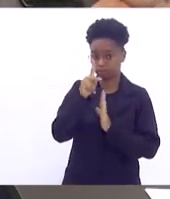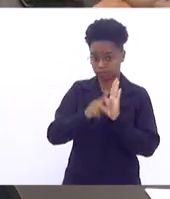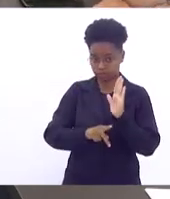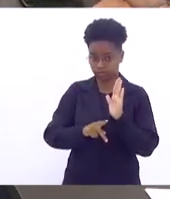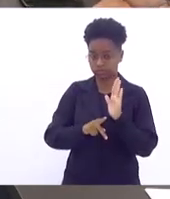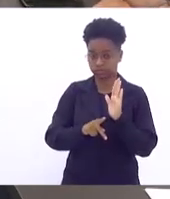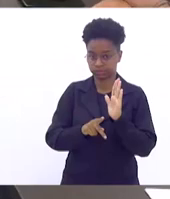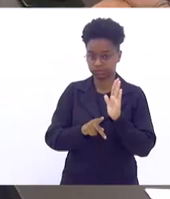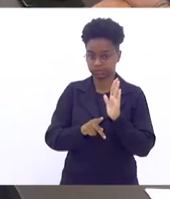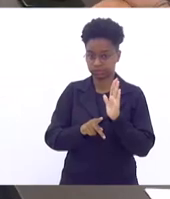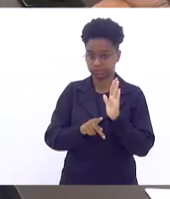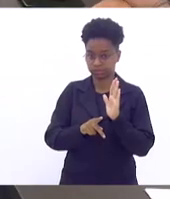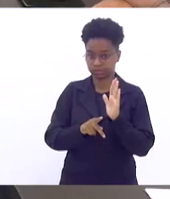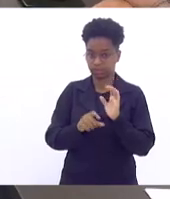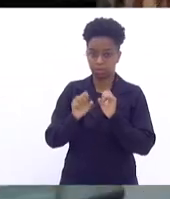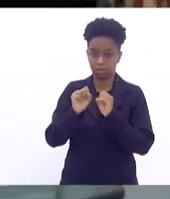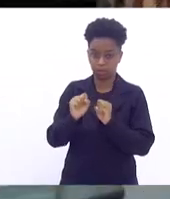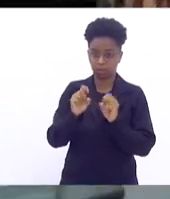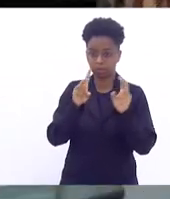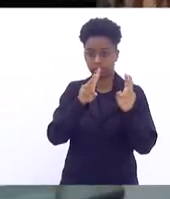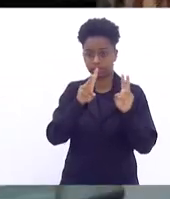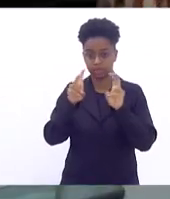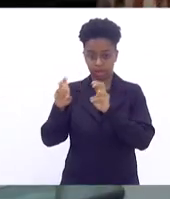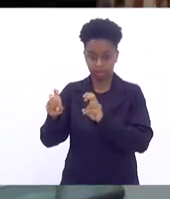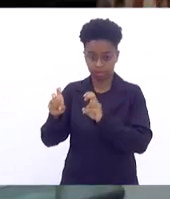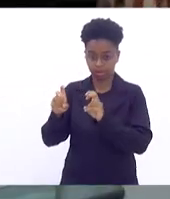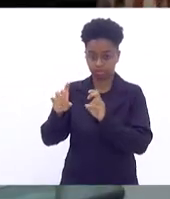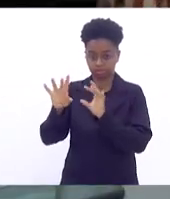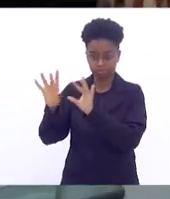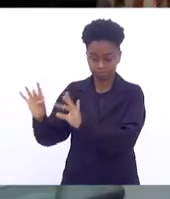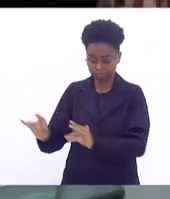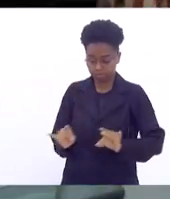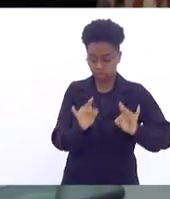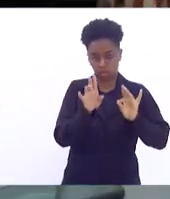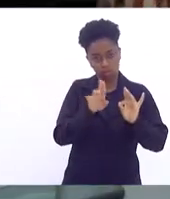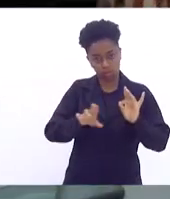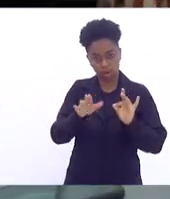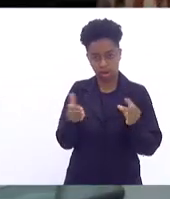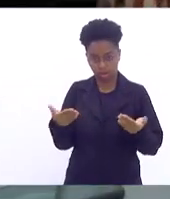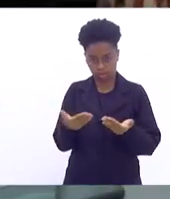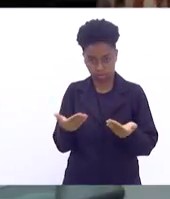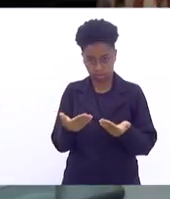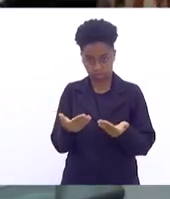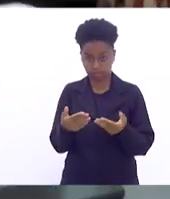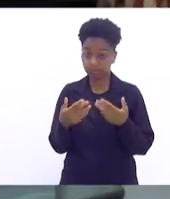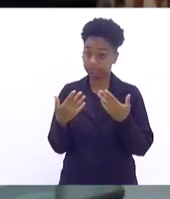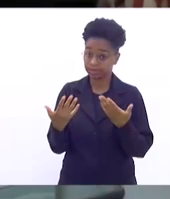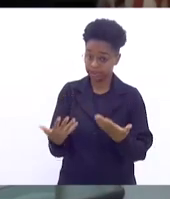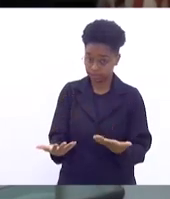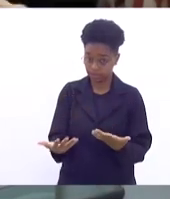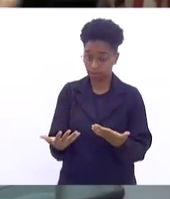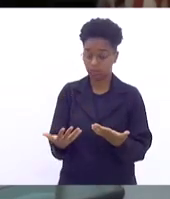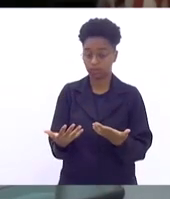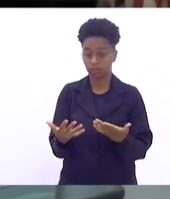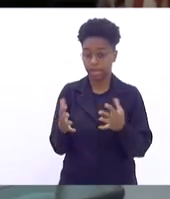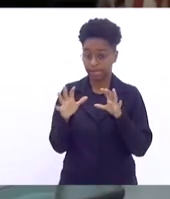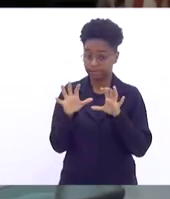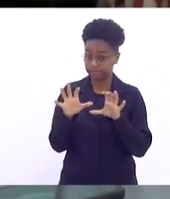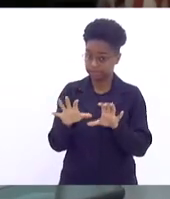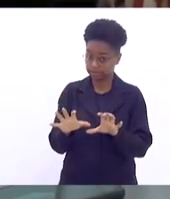para trazer o tema para os dias atuais Então nesse sentido